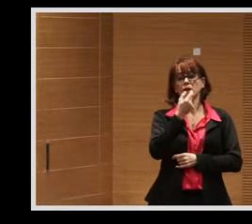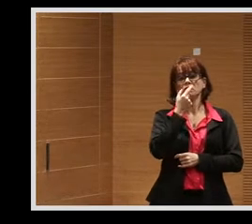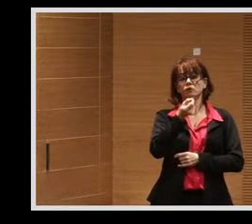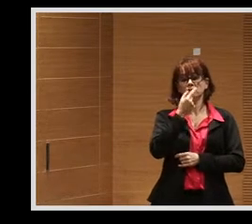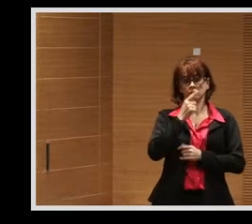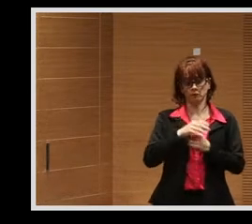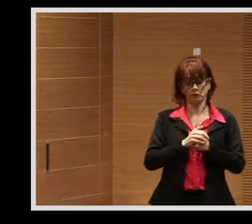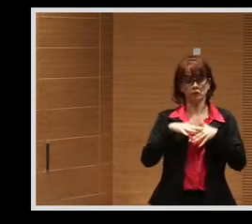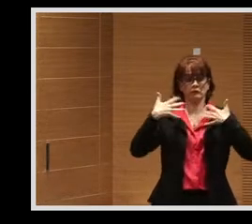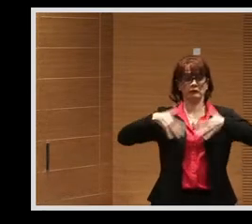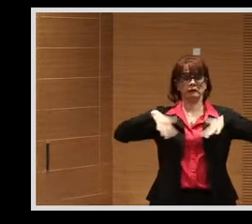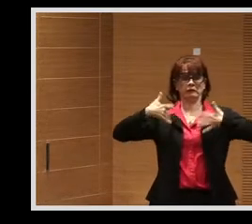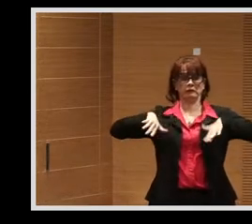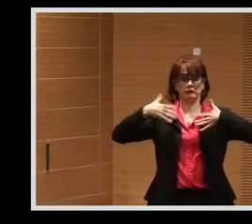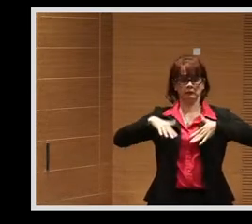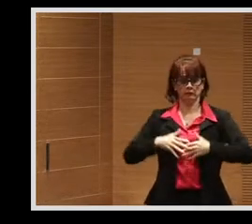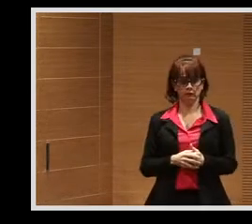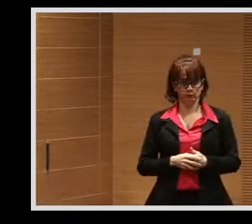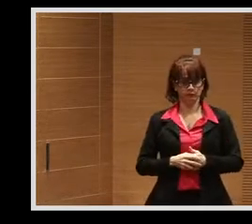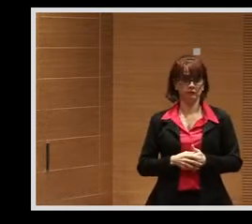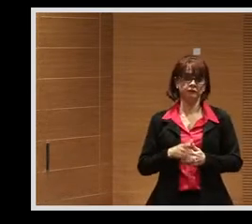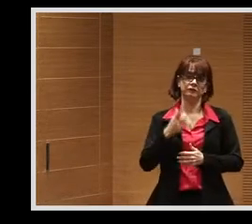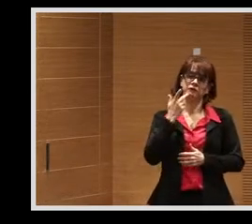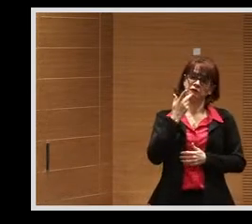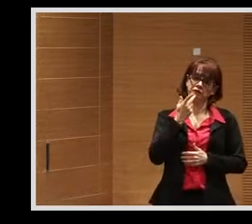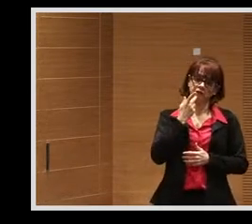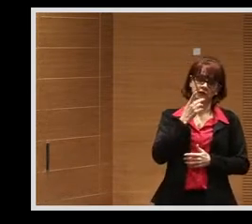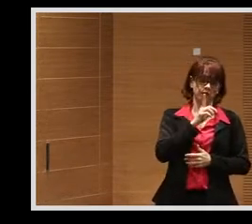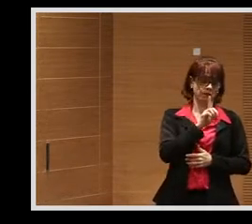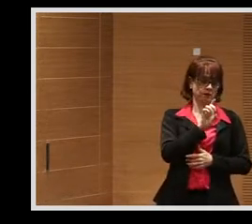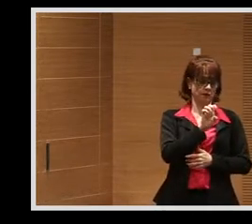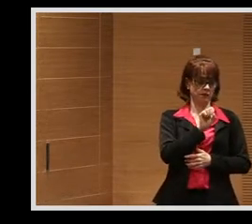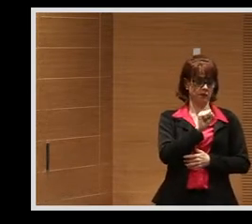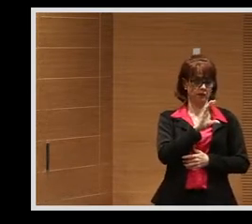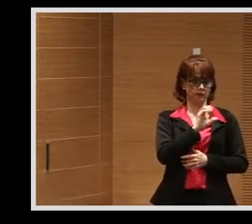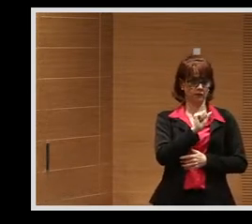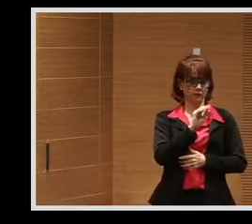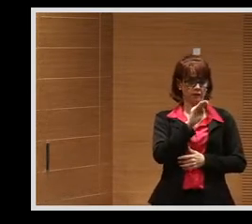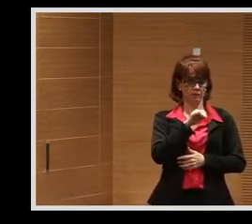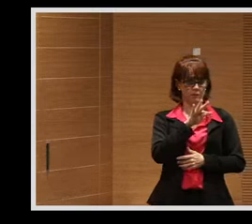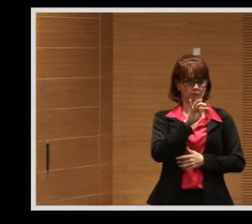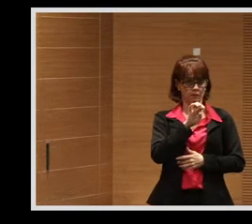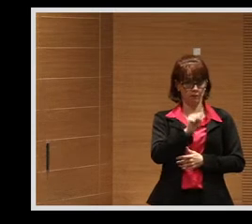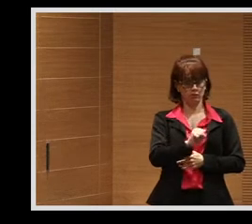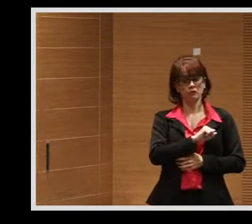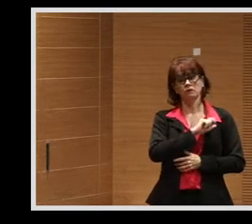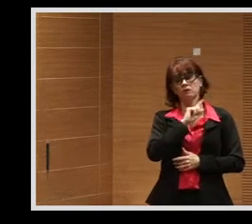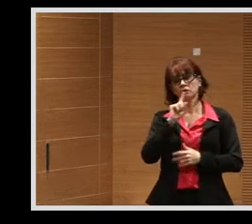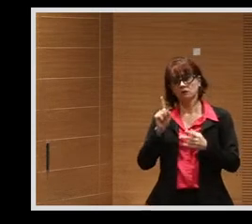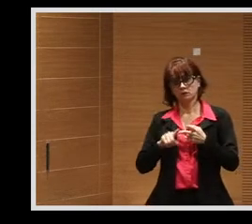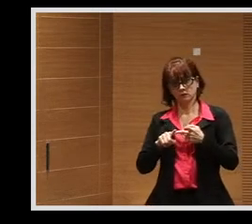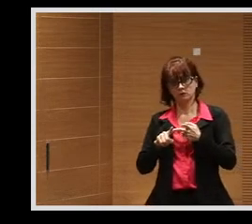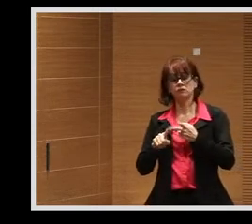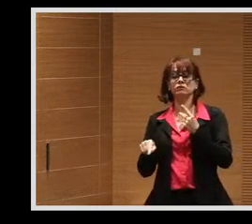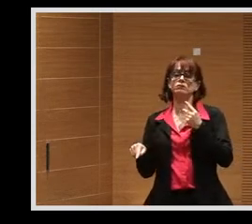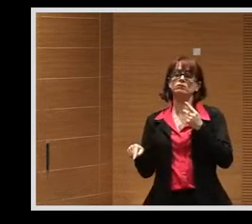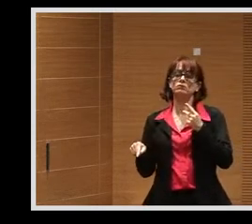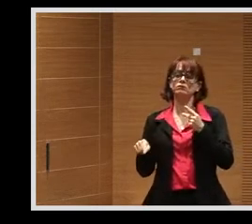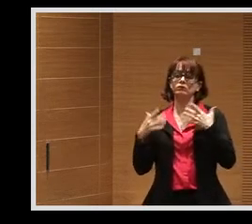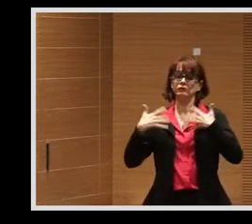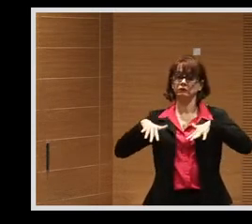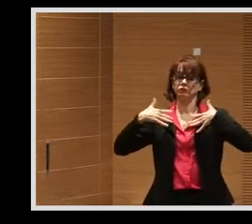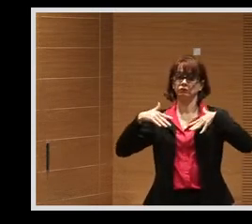dos desesperos. Falei dos descabentes, e a outra porta de entrada privilegiada tem sido